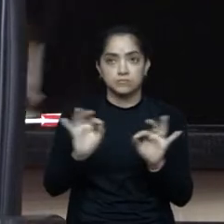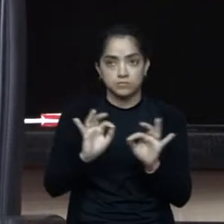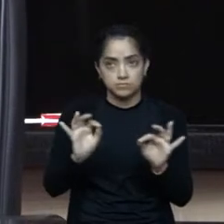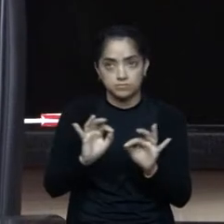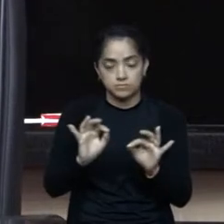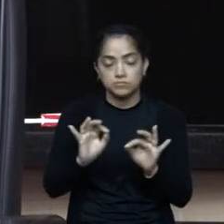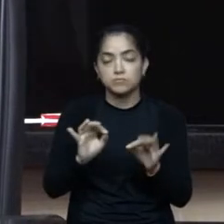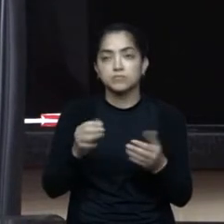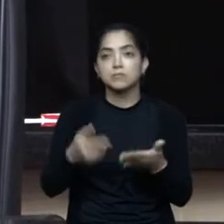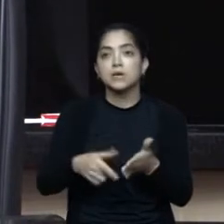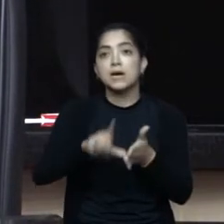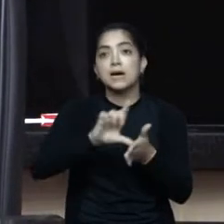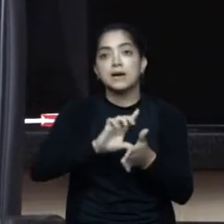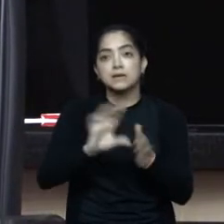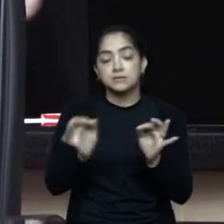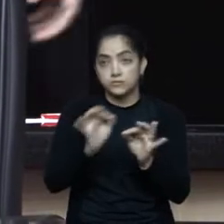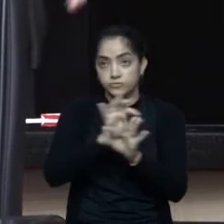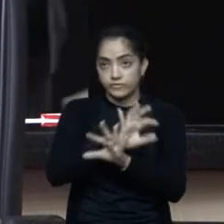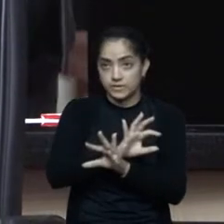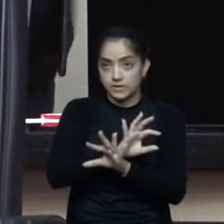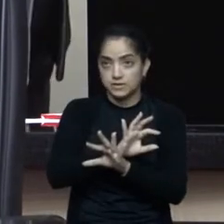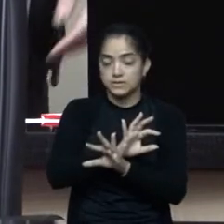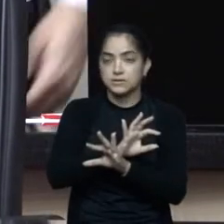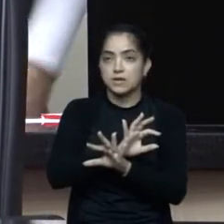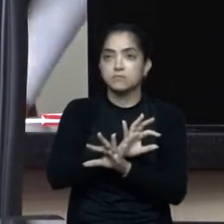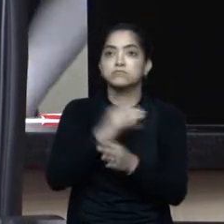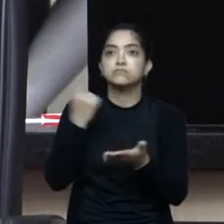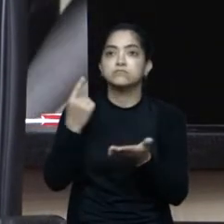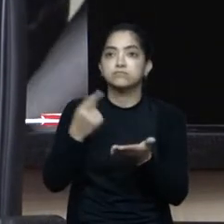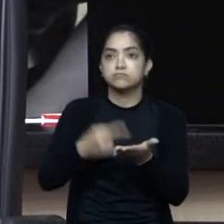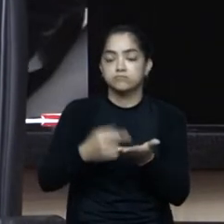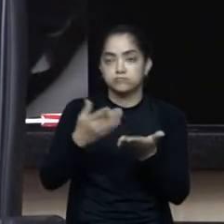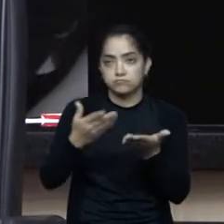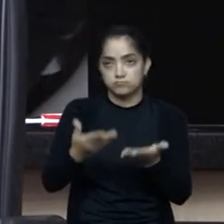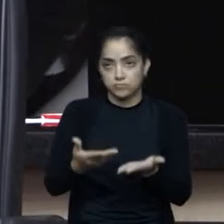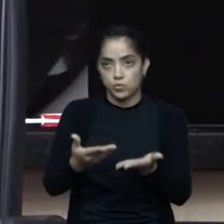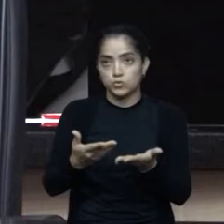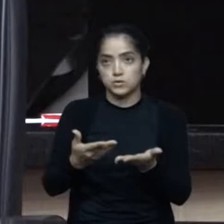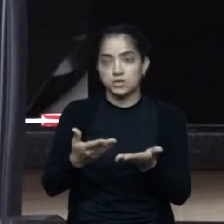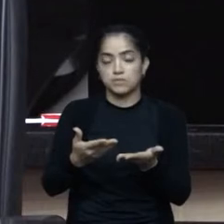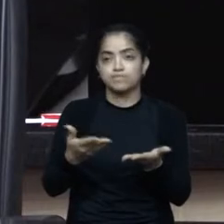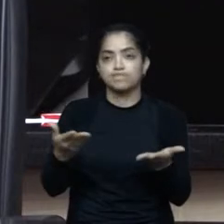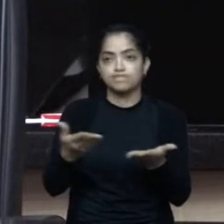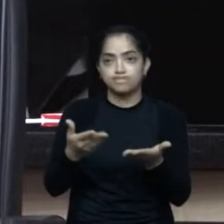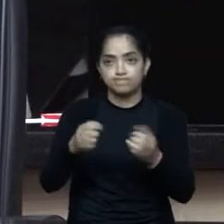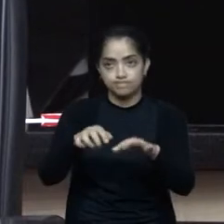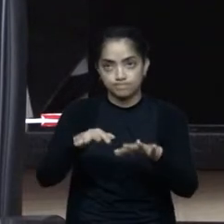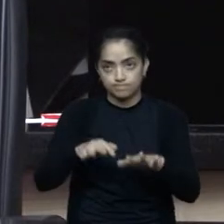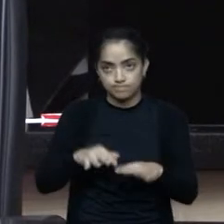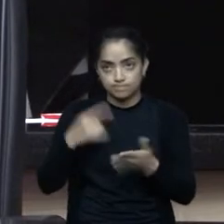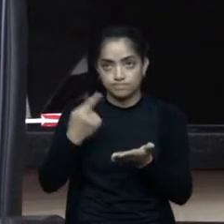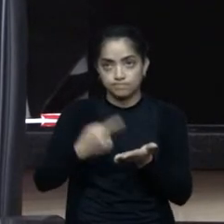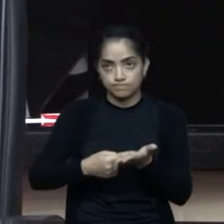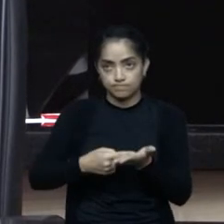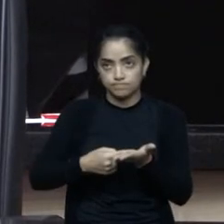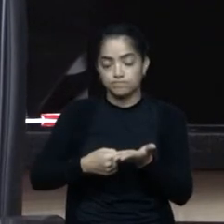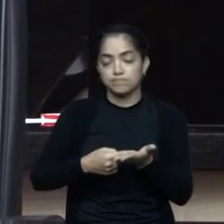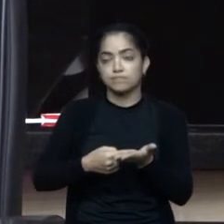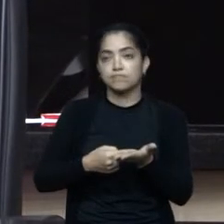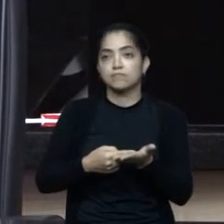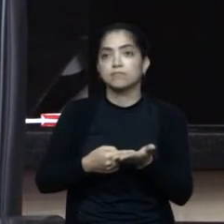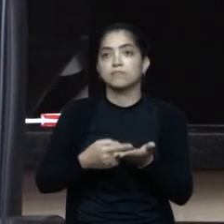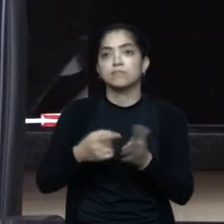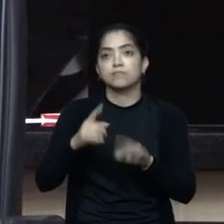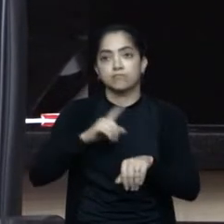tratar, e antes de encerrar a sessão, o senhor presidente convocou outra ordinária para o dia seguinte no